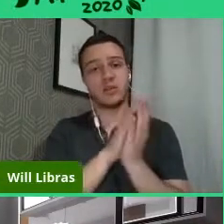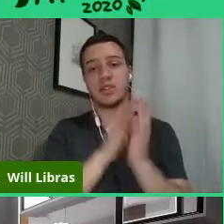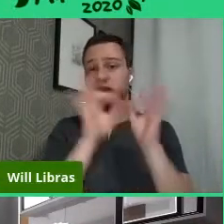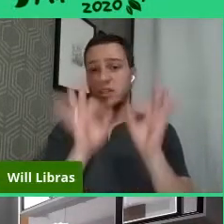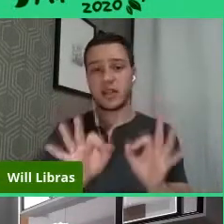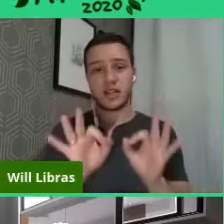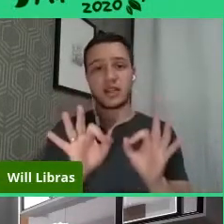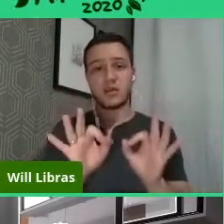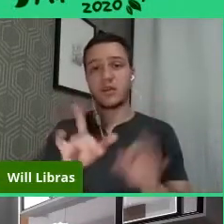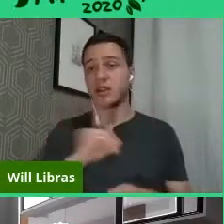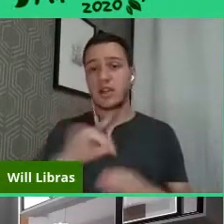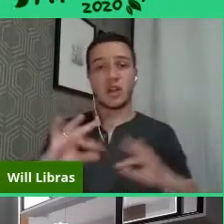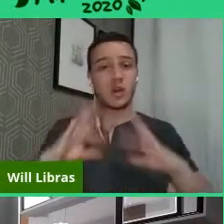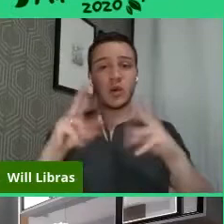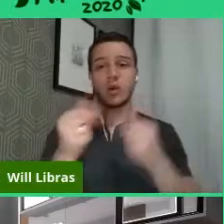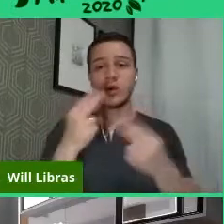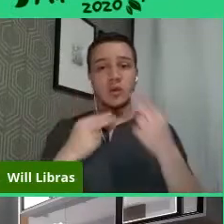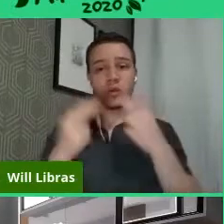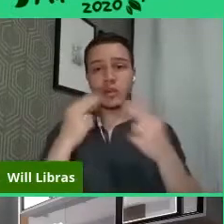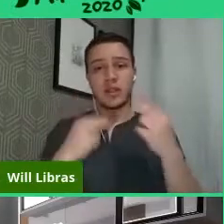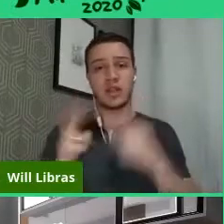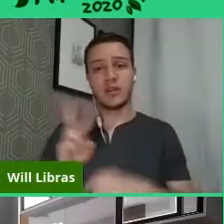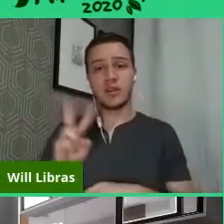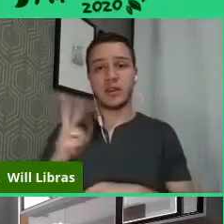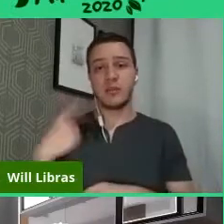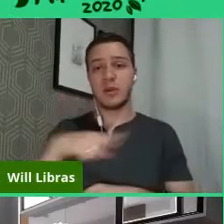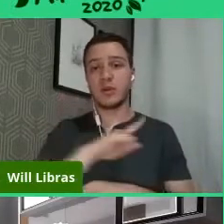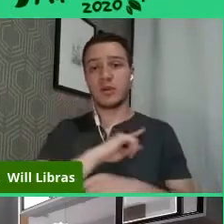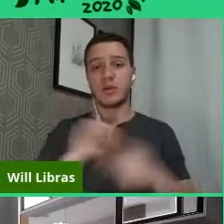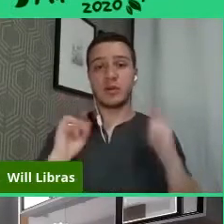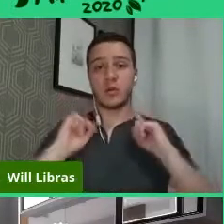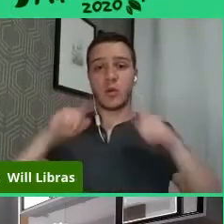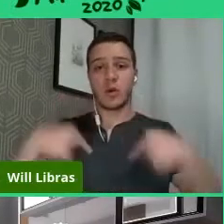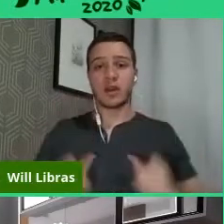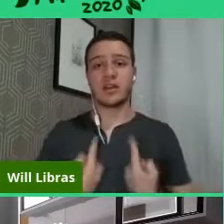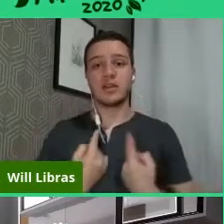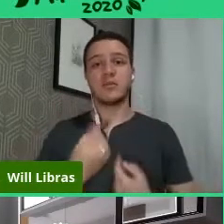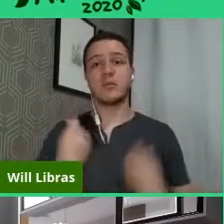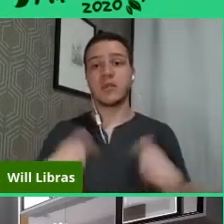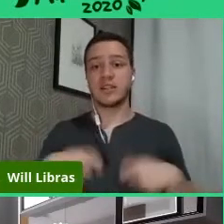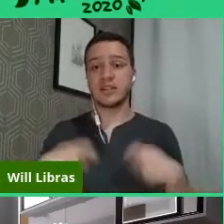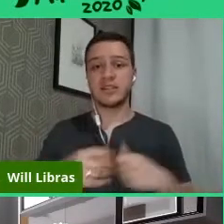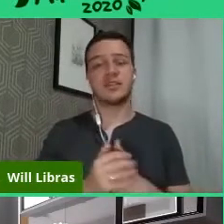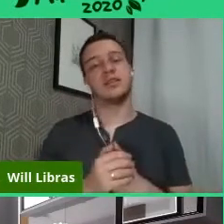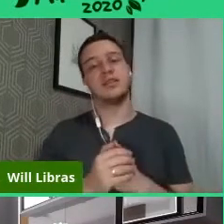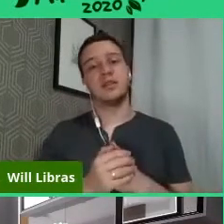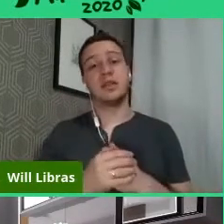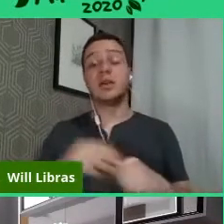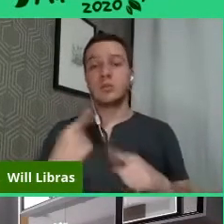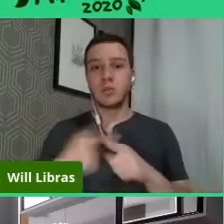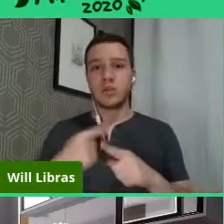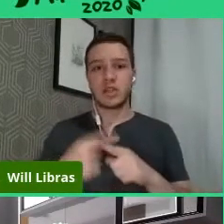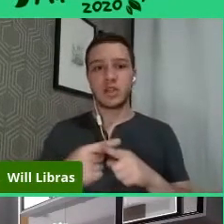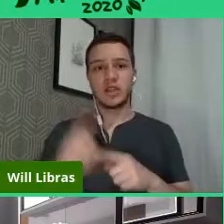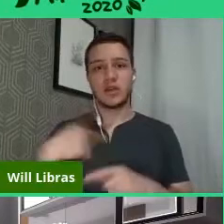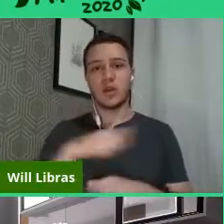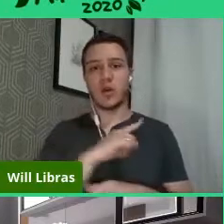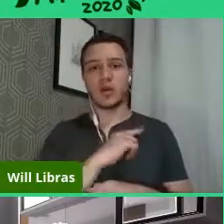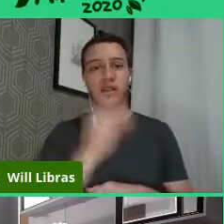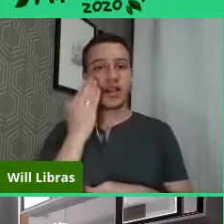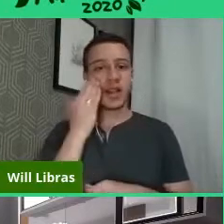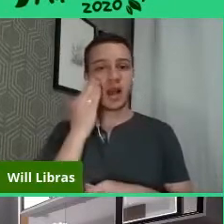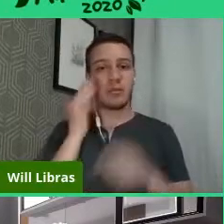sanduíche ser equilibrado e ter todos os nutrientes que o nosso organismo precisa, né? Até porque a gente escuta